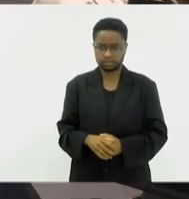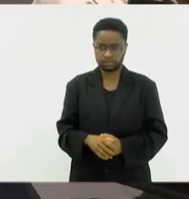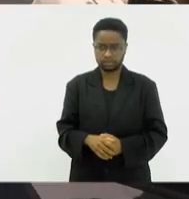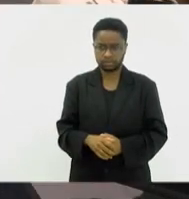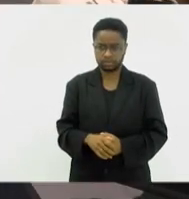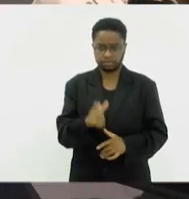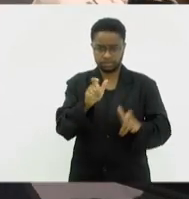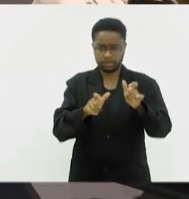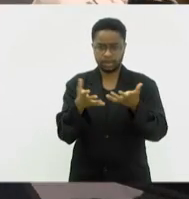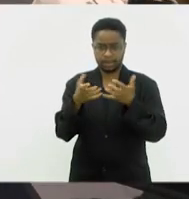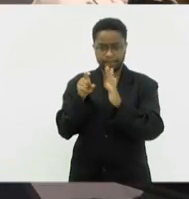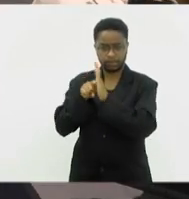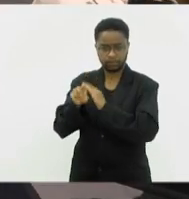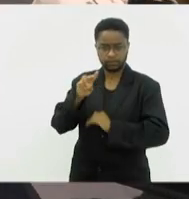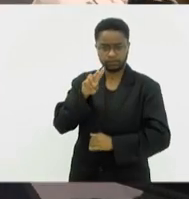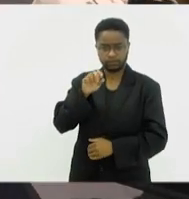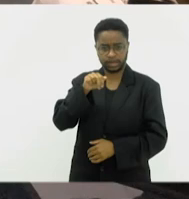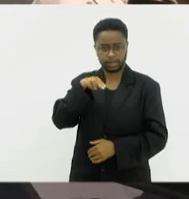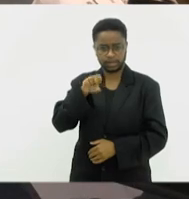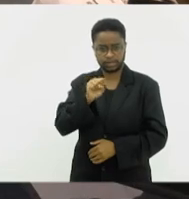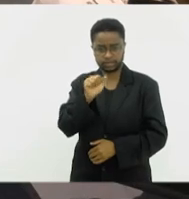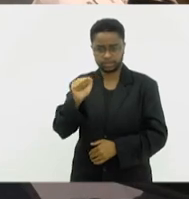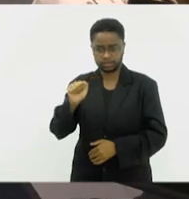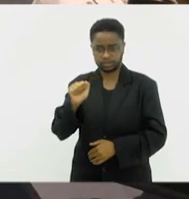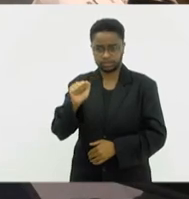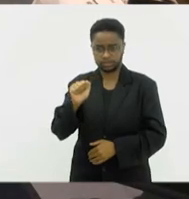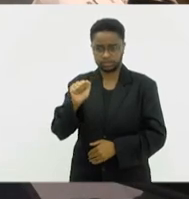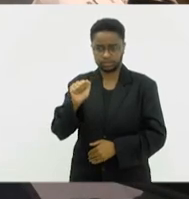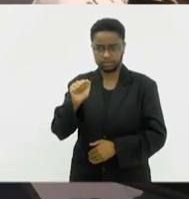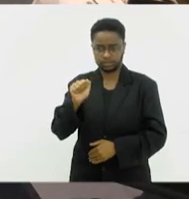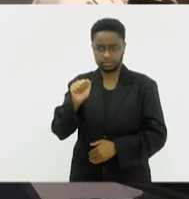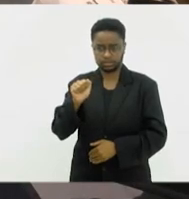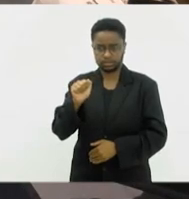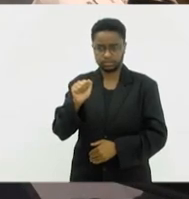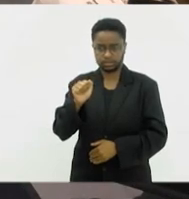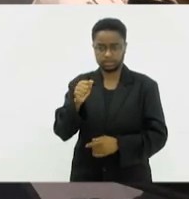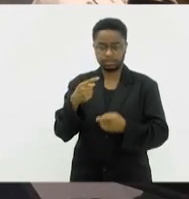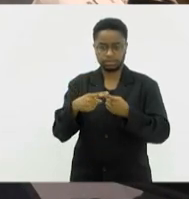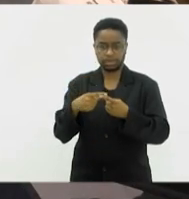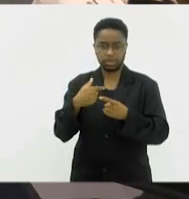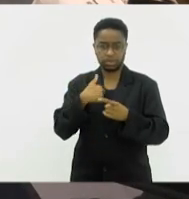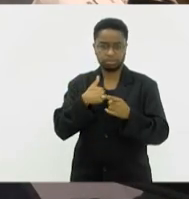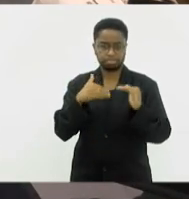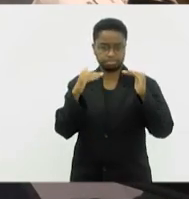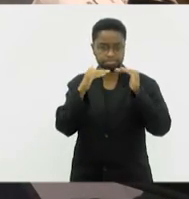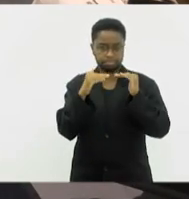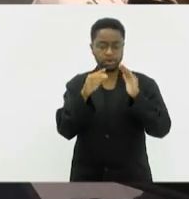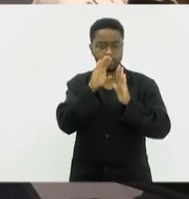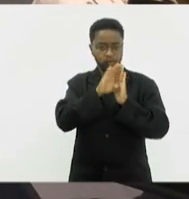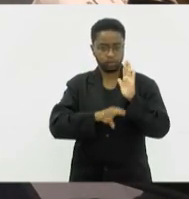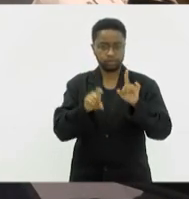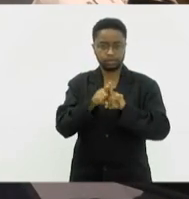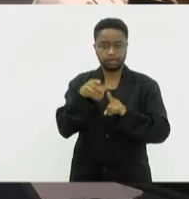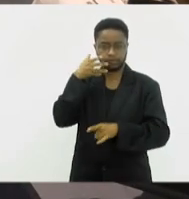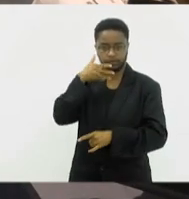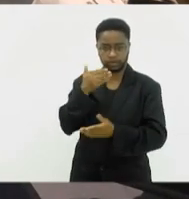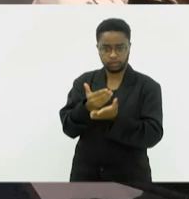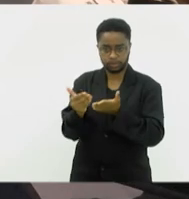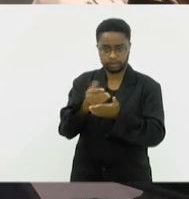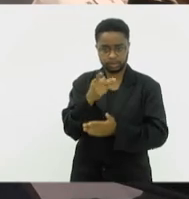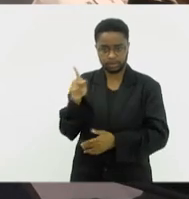alguma pergunta à senhora Vanessa? Quer dirigir alguma pergunta à senhora Vanessa? Eu estou satisfeito com o currículo e com a fala inicial dela. Alguém quer fazer alguma pergunta para ela?